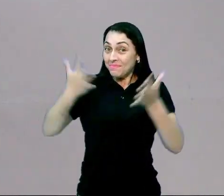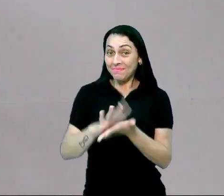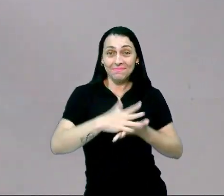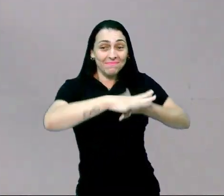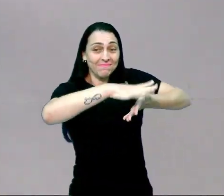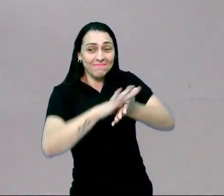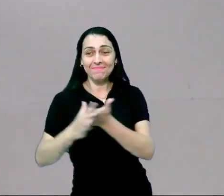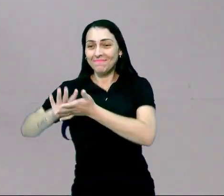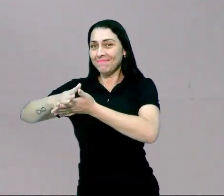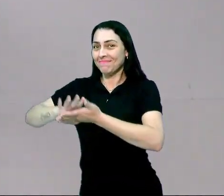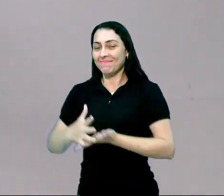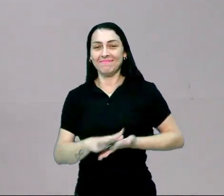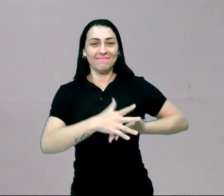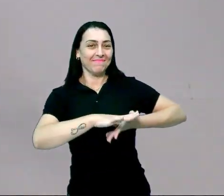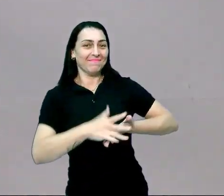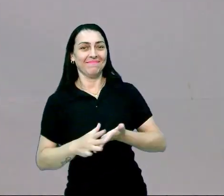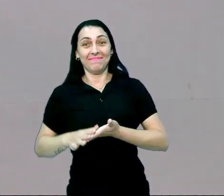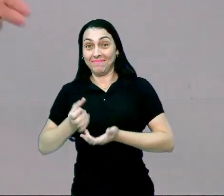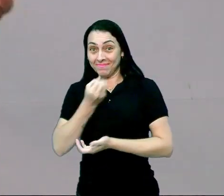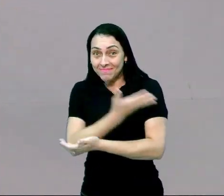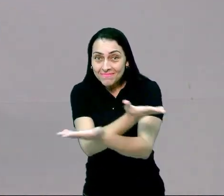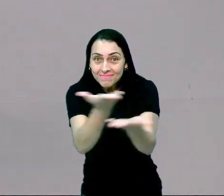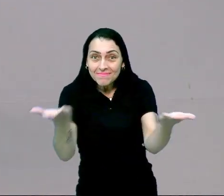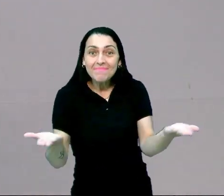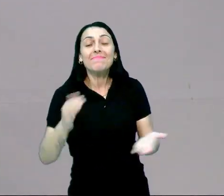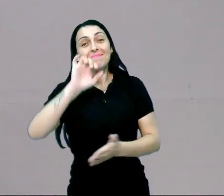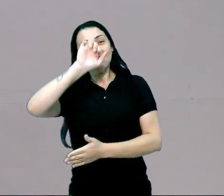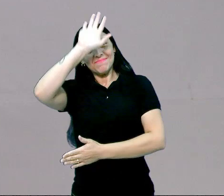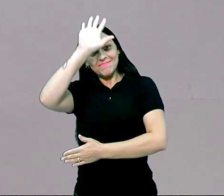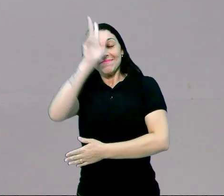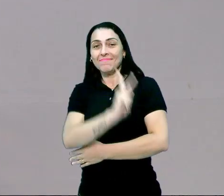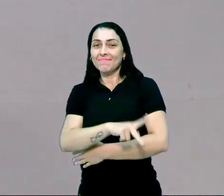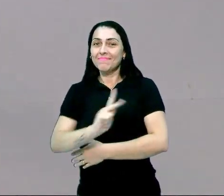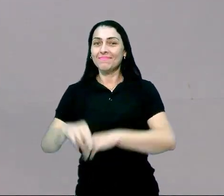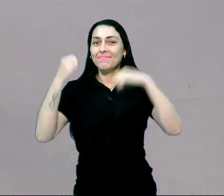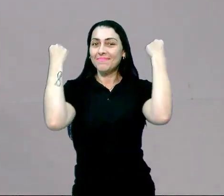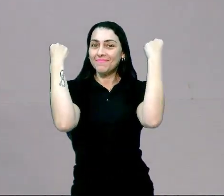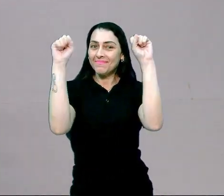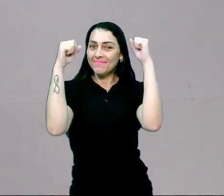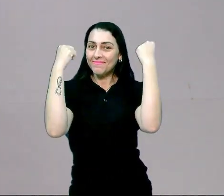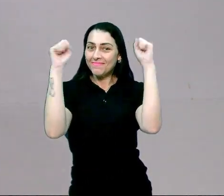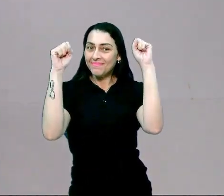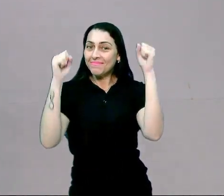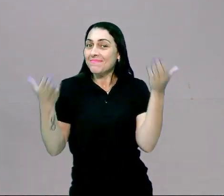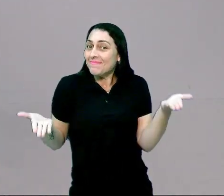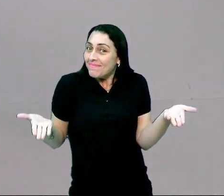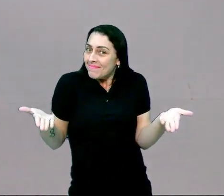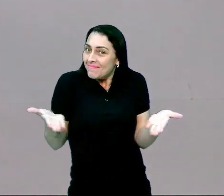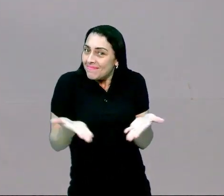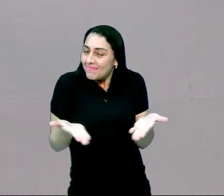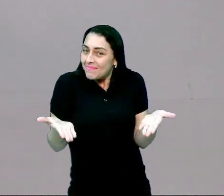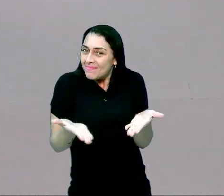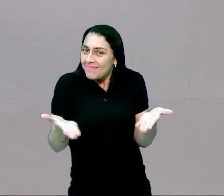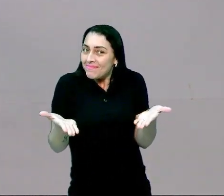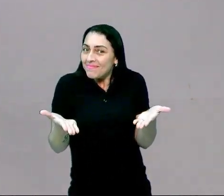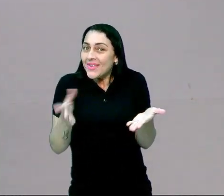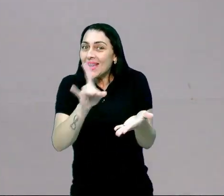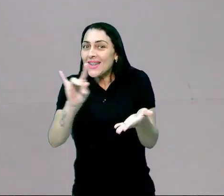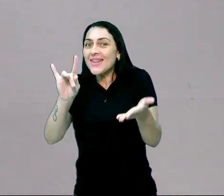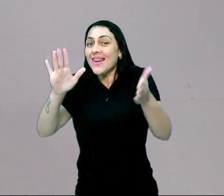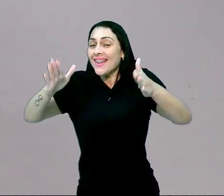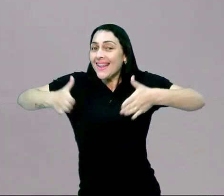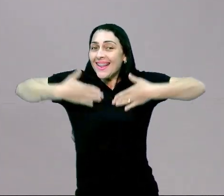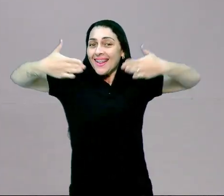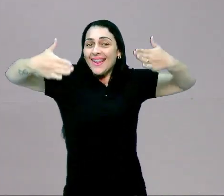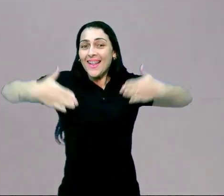Só no sapatinho. Oh, oh. Tudo bom com vocês? Eu sou o André Vasconcelos, professor de Educação Física. E agora? É dia de